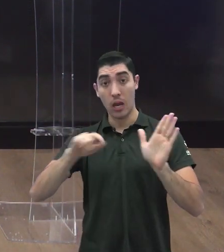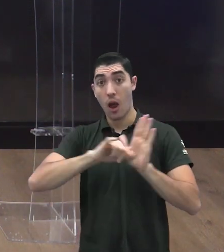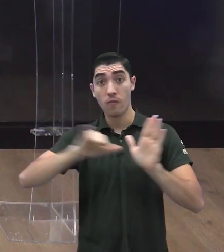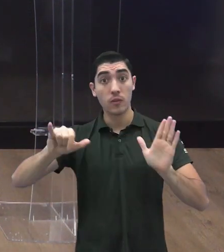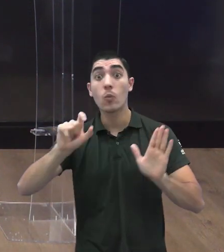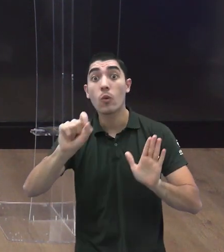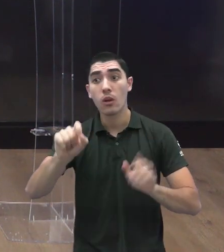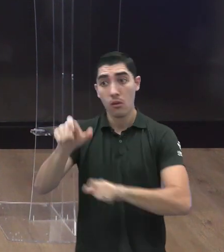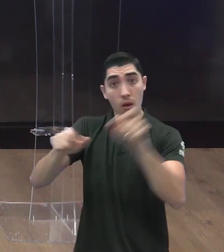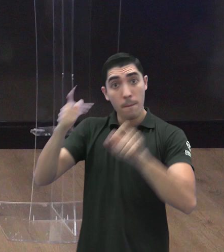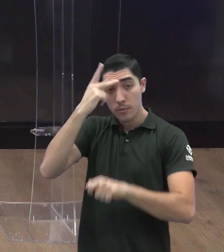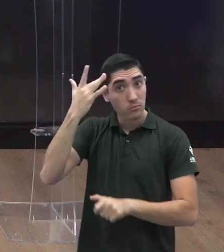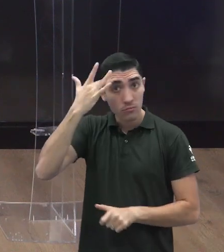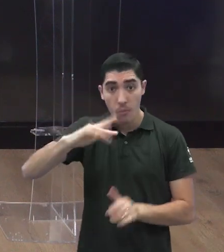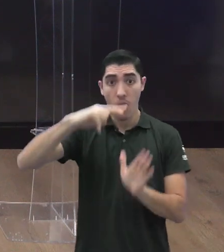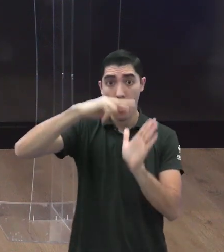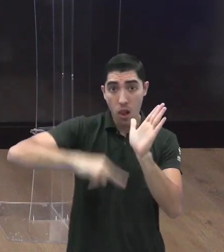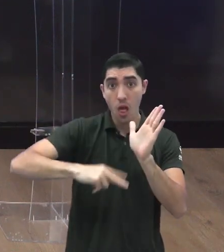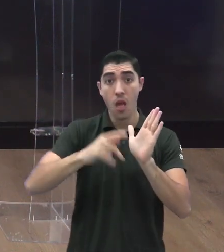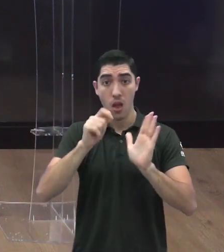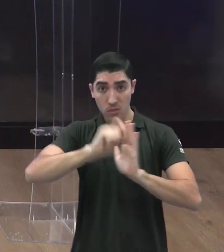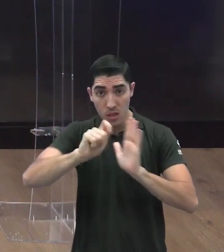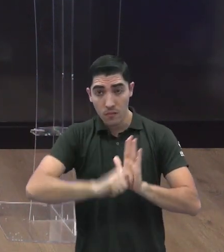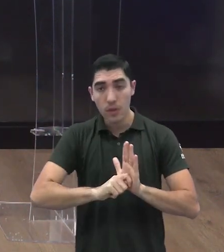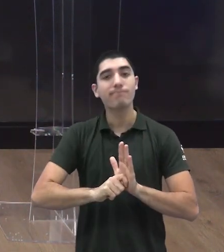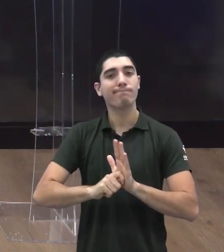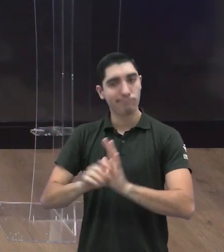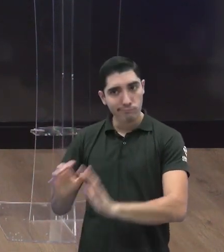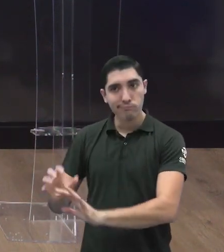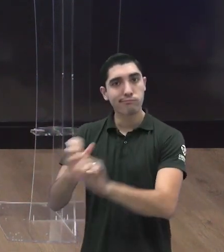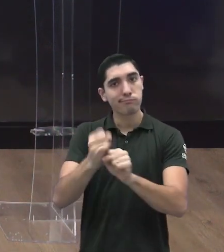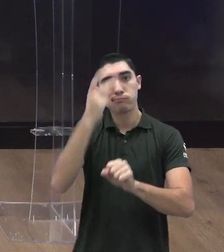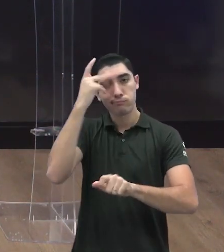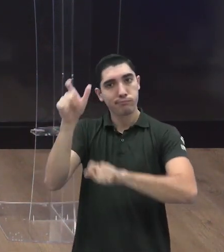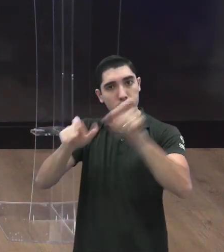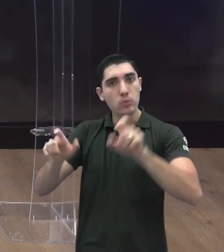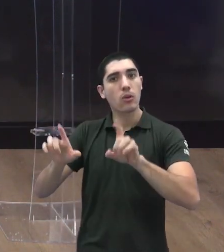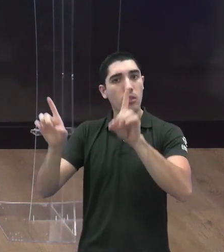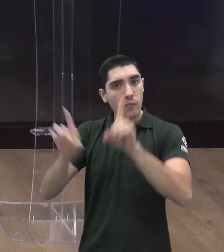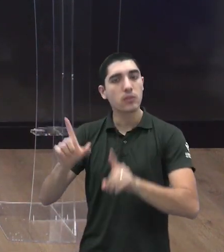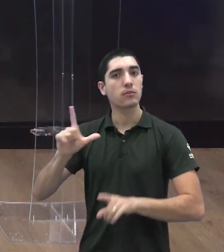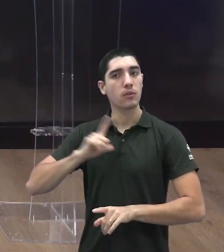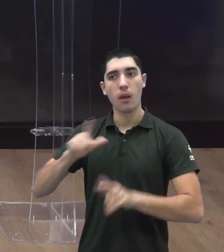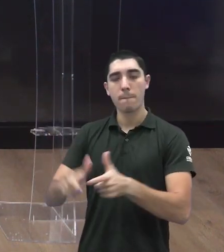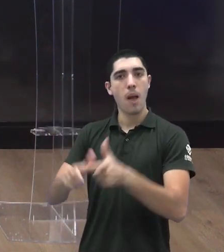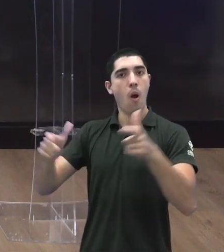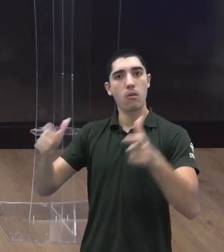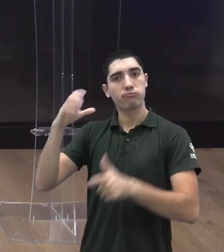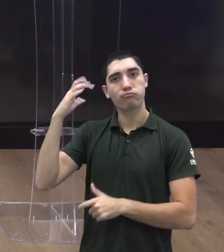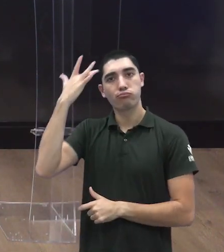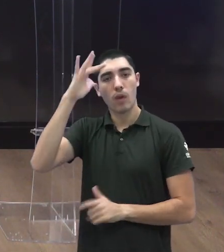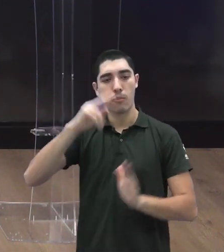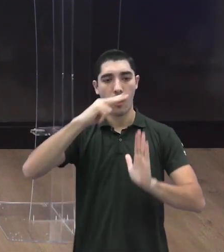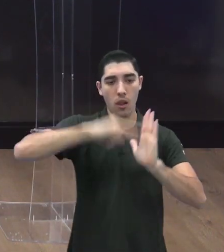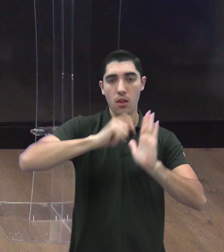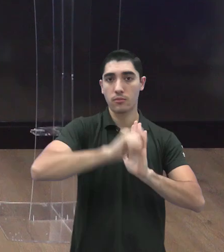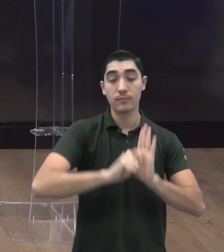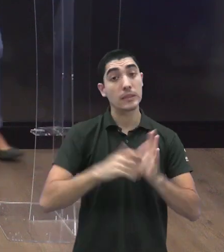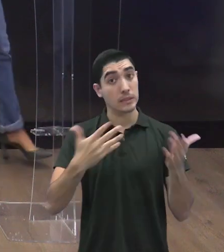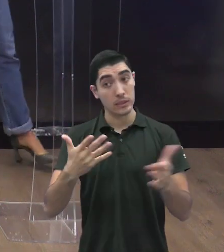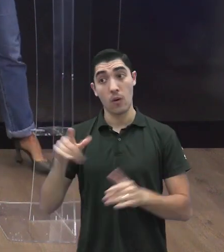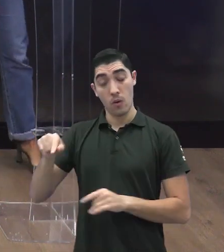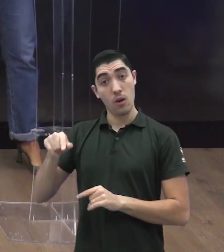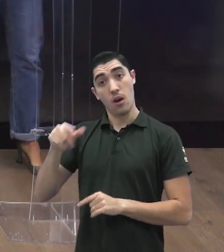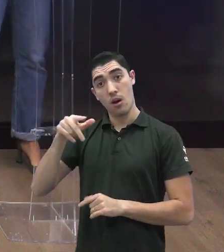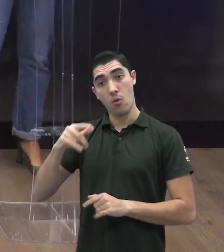analfabetismo atinge 10% das pessoas com deficiência na cidade. E especialistas apontam políticas públicas necessárias